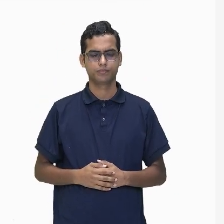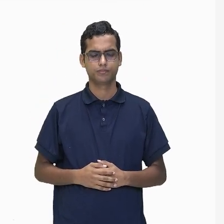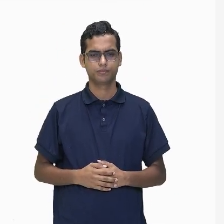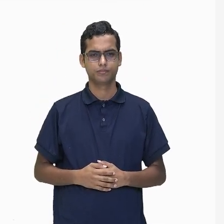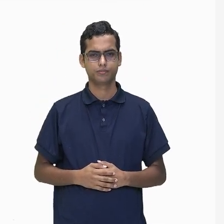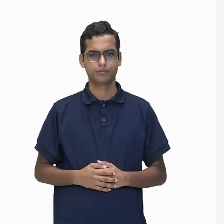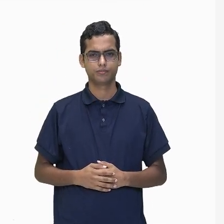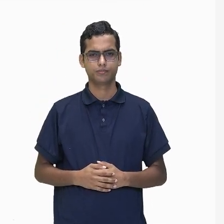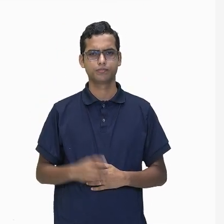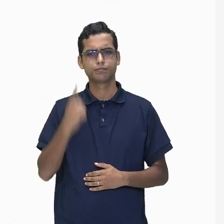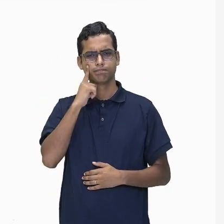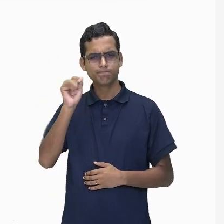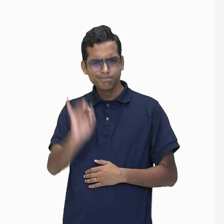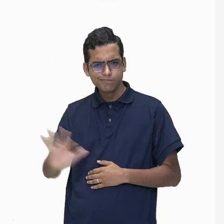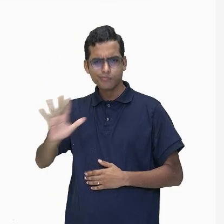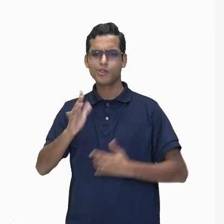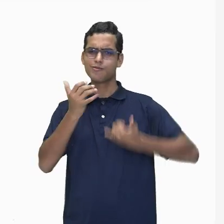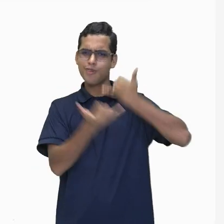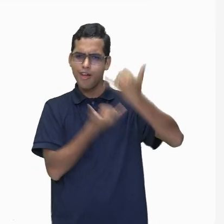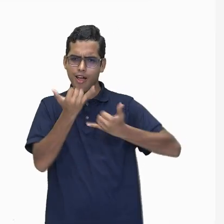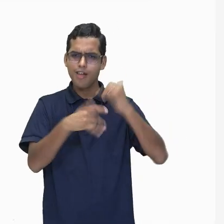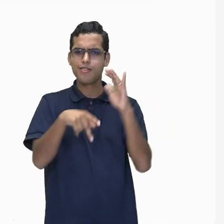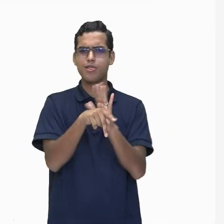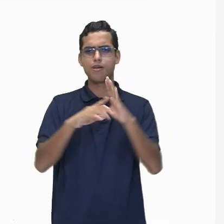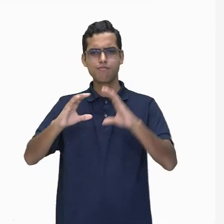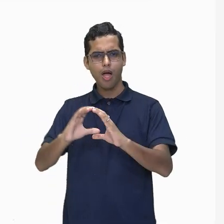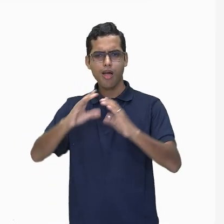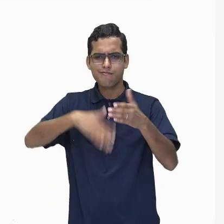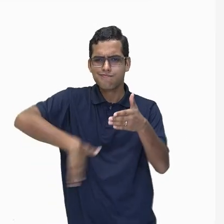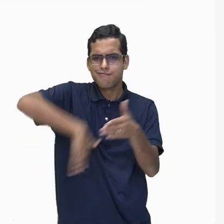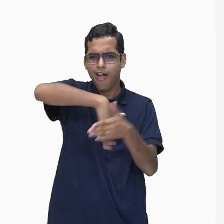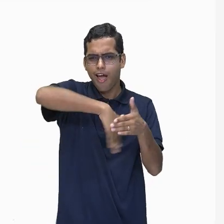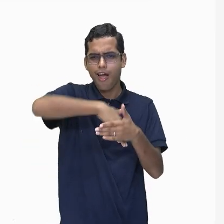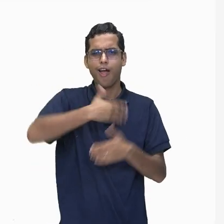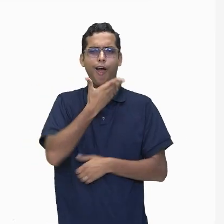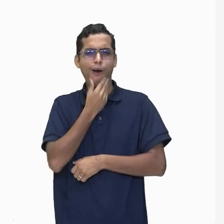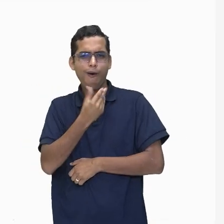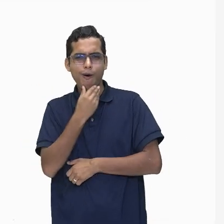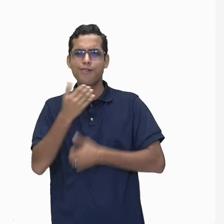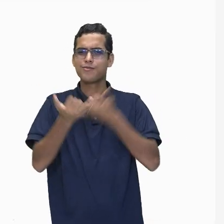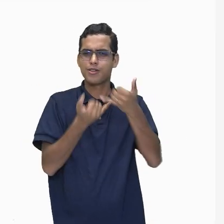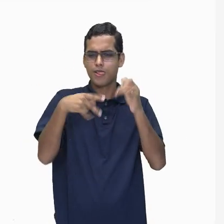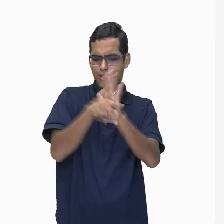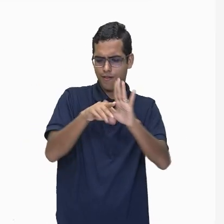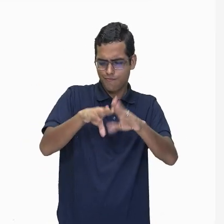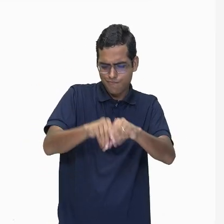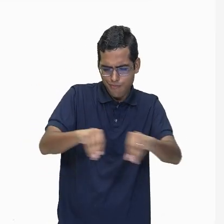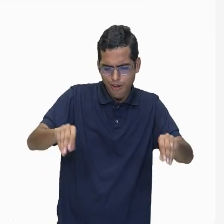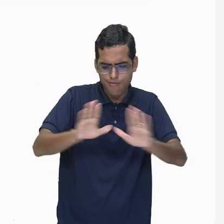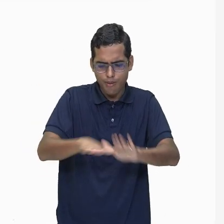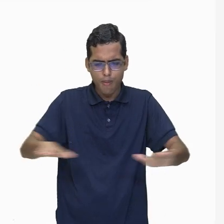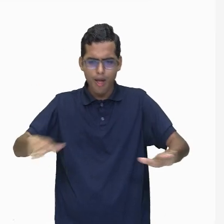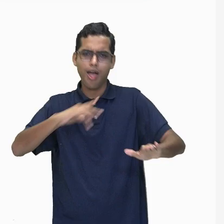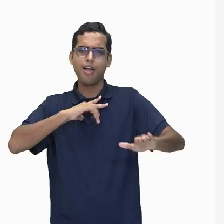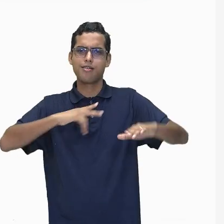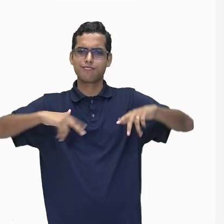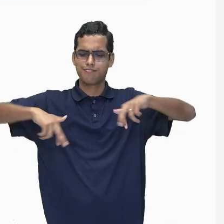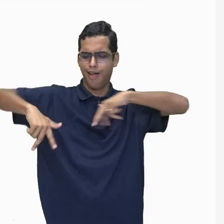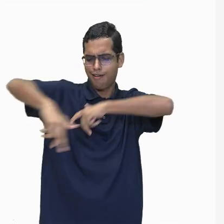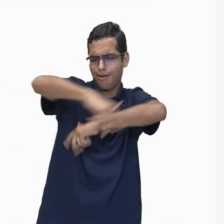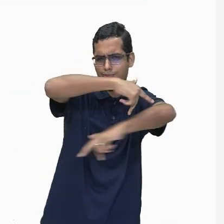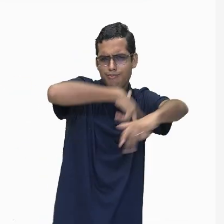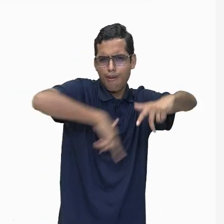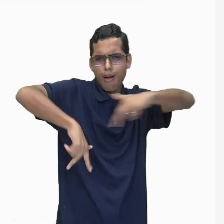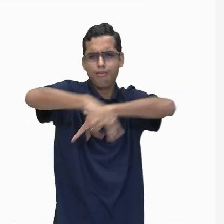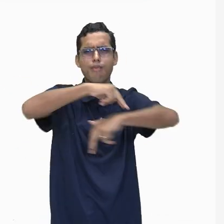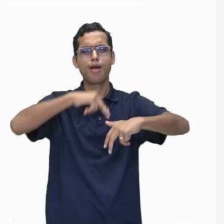né, um jogo de bola ali, os meninos brincando no chão de terra batida, é a realidade de